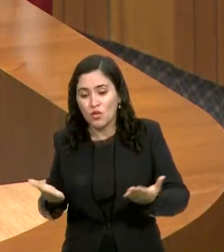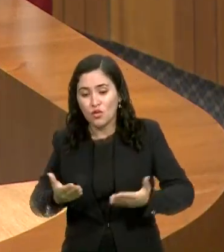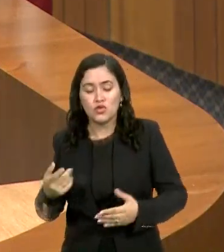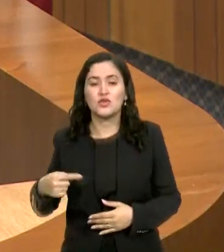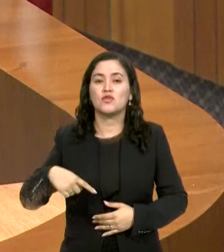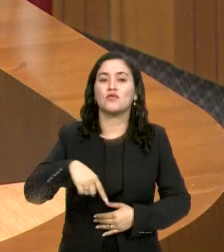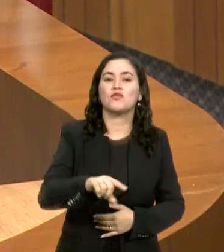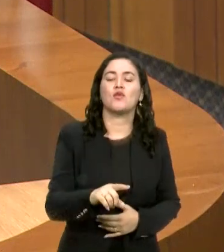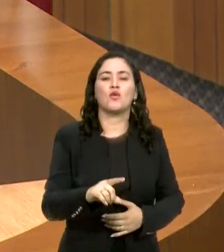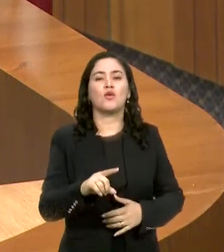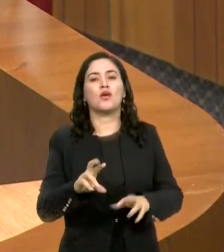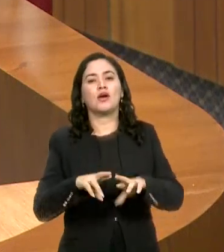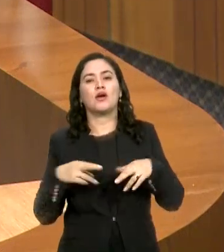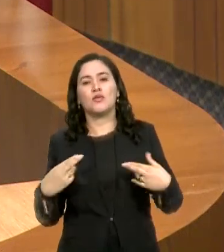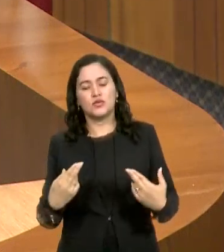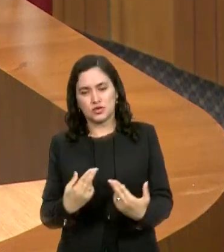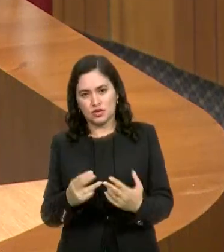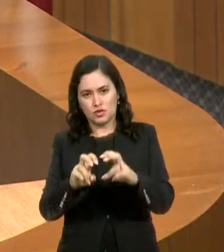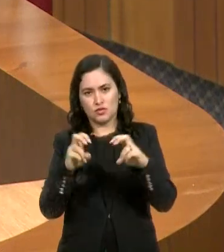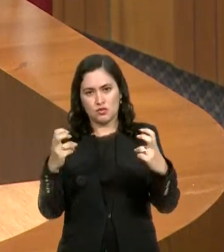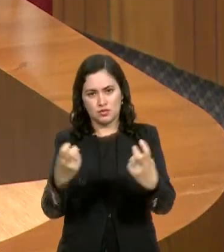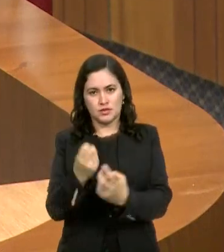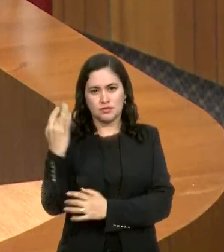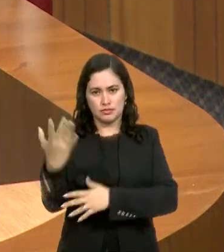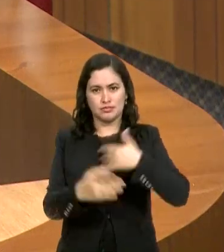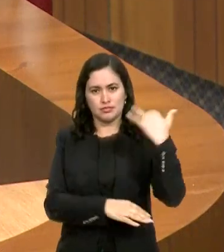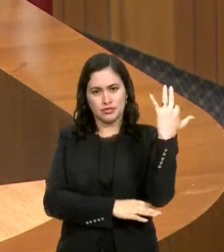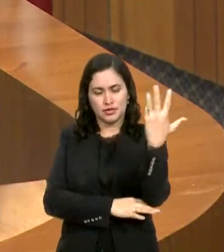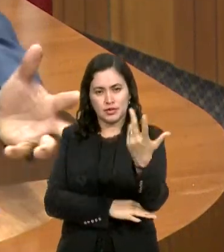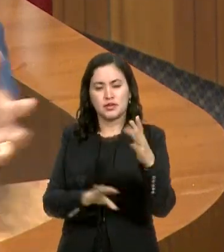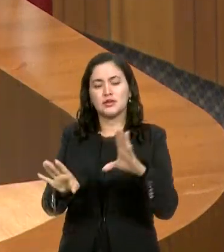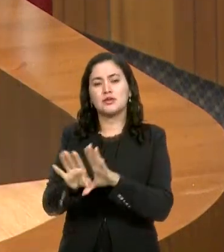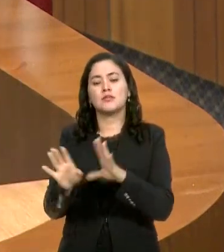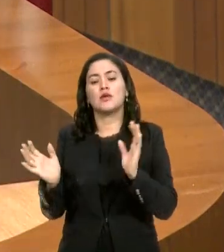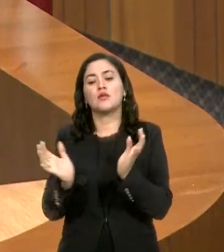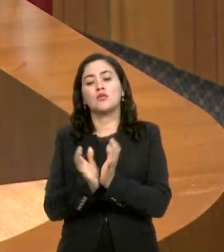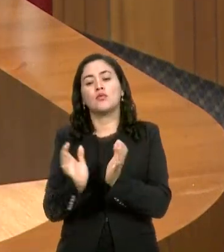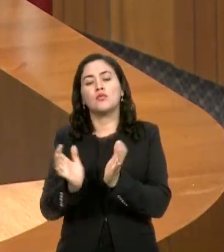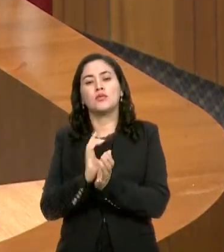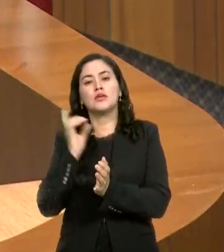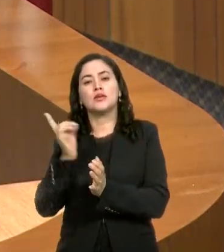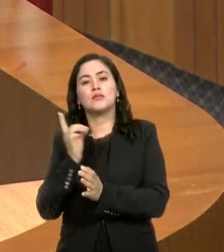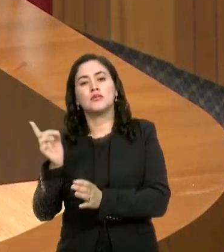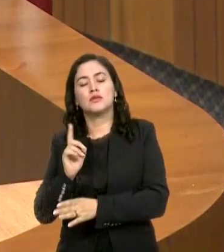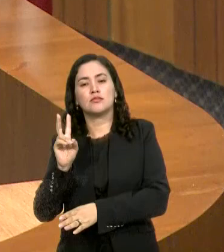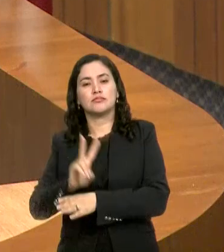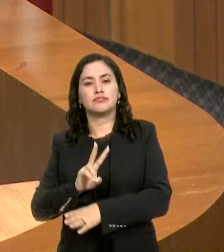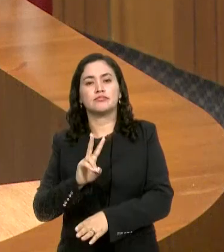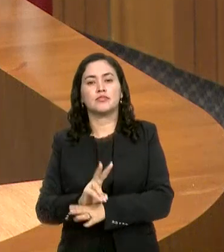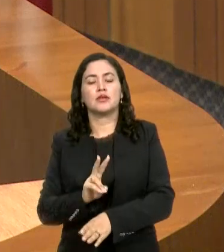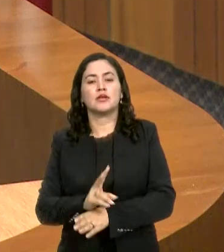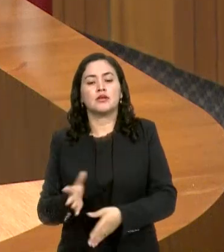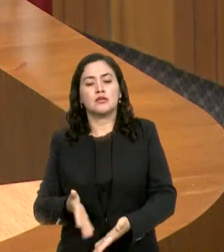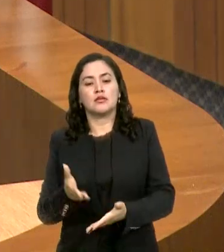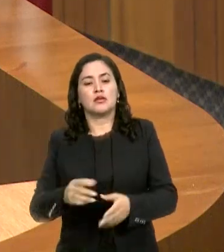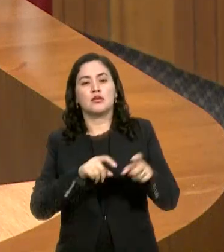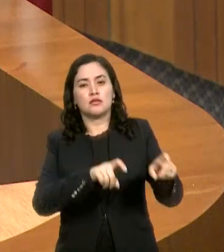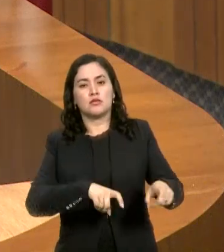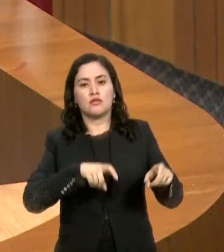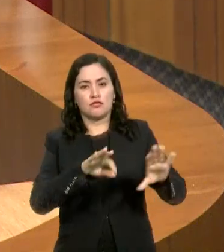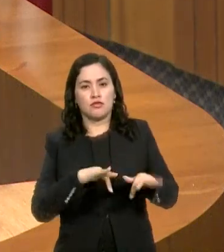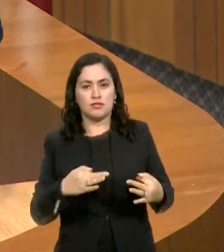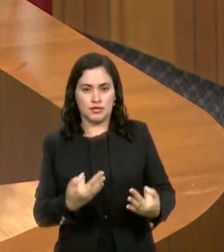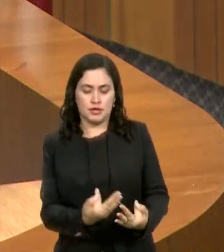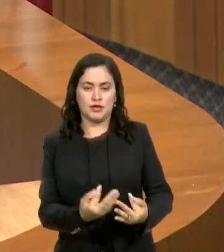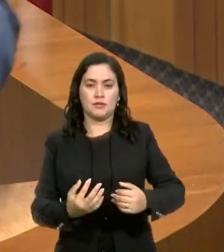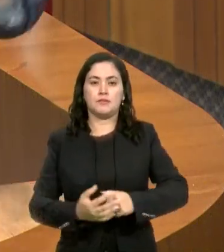Frente Ampla Parlamentar da Agricultura Familiar. Então, essas colocações são importantes para que a gente possa